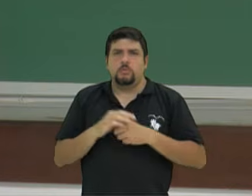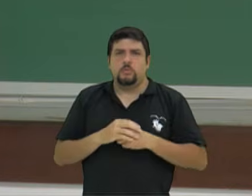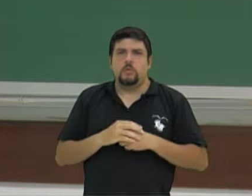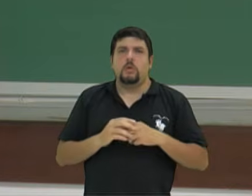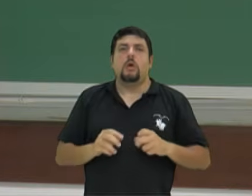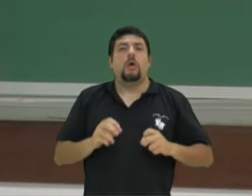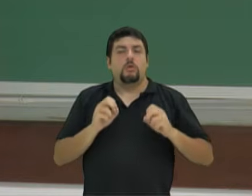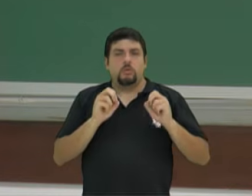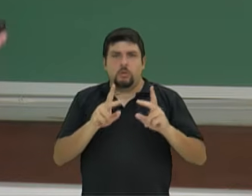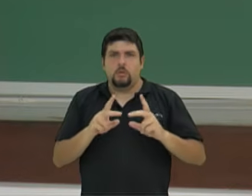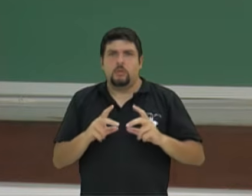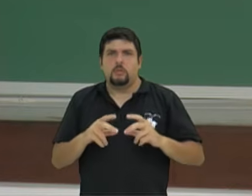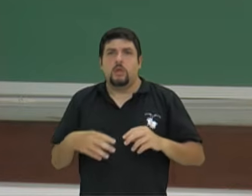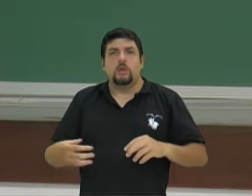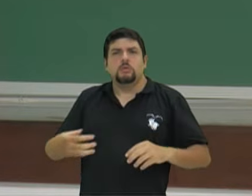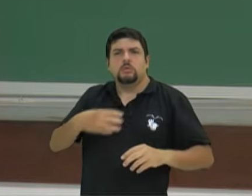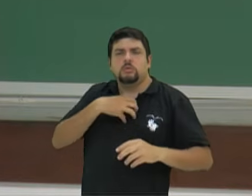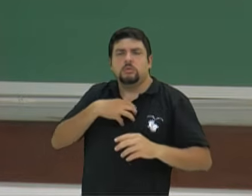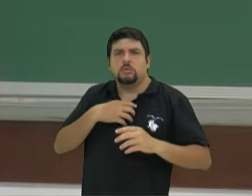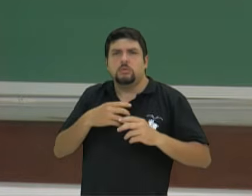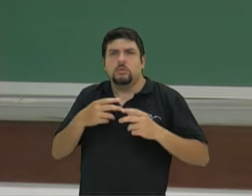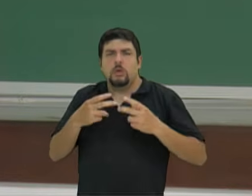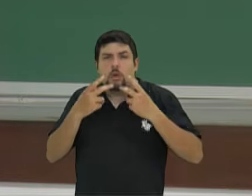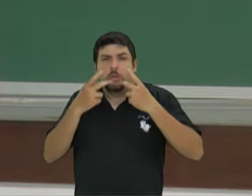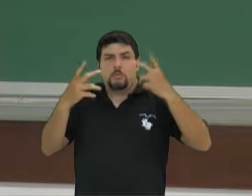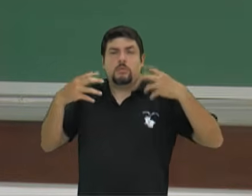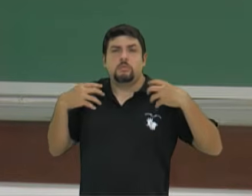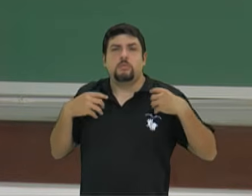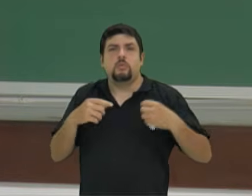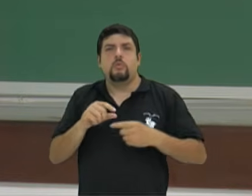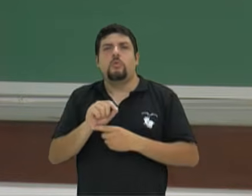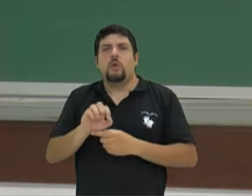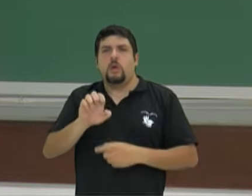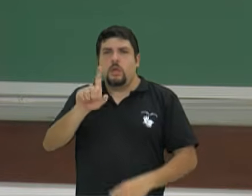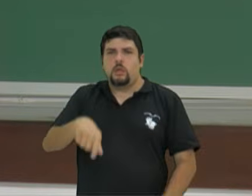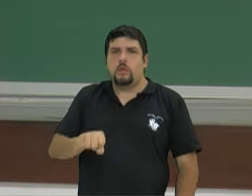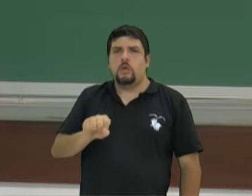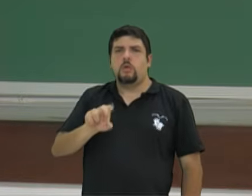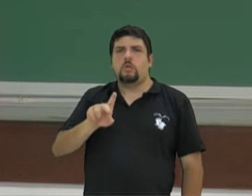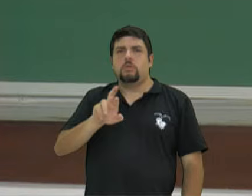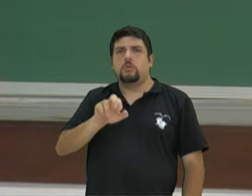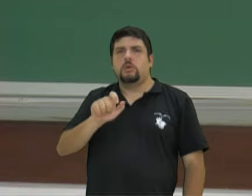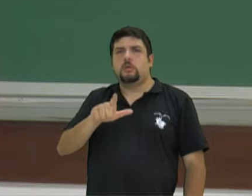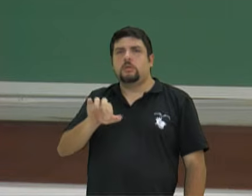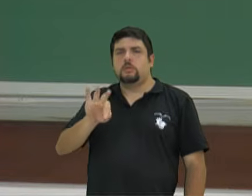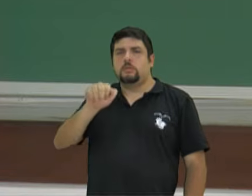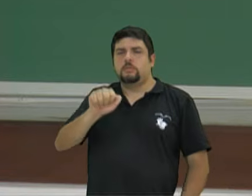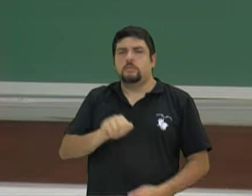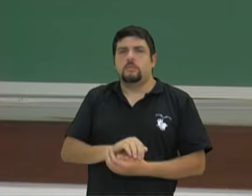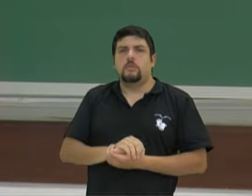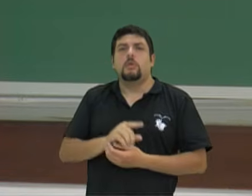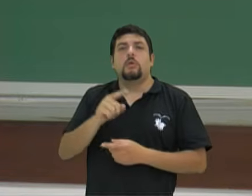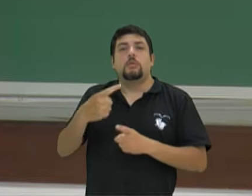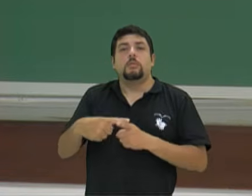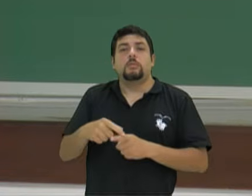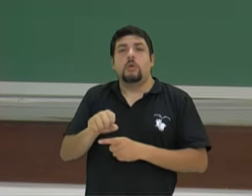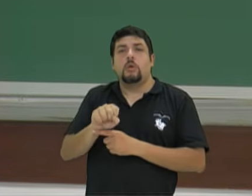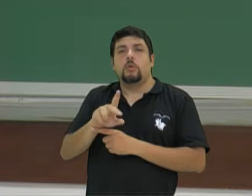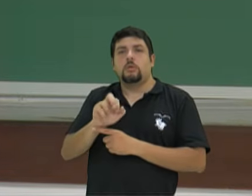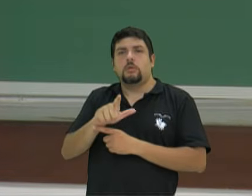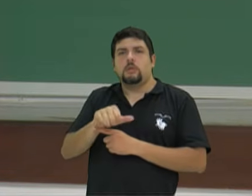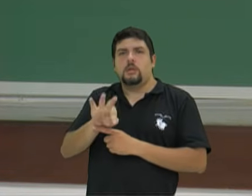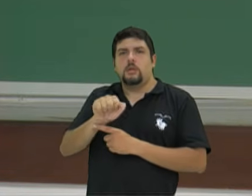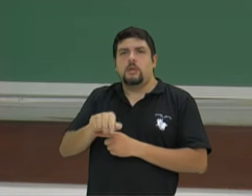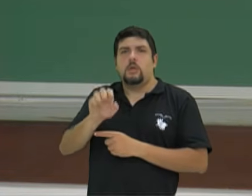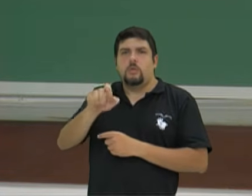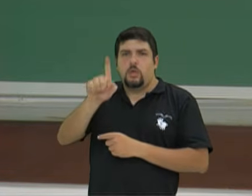atitude extrema, ela é surrealismo. Ela é surrealismo puro. Por quê? Porque o surrealismo está voltado totalmente para o onírico.